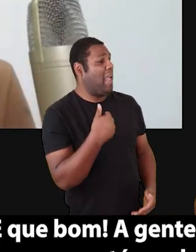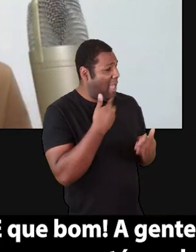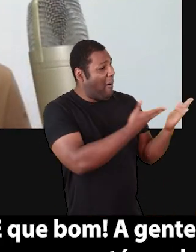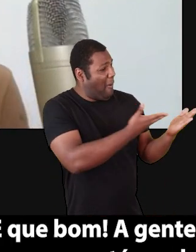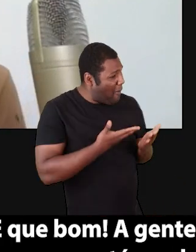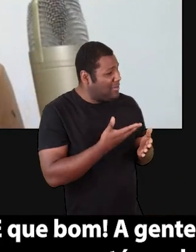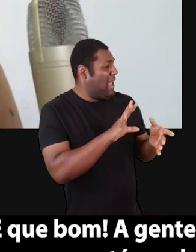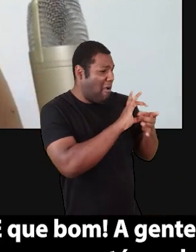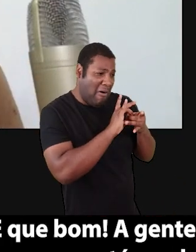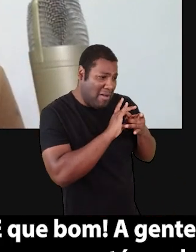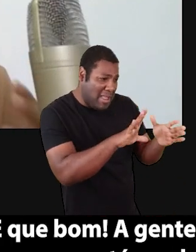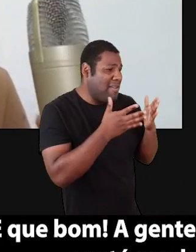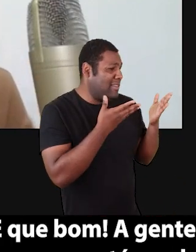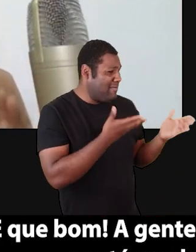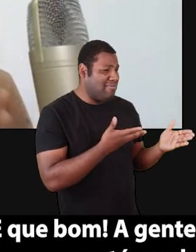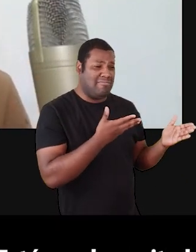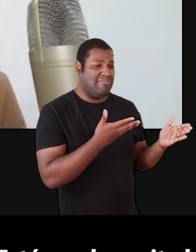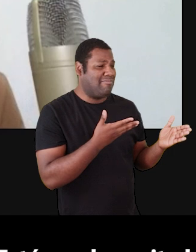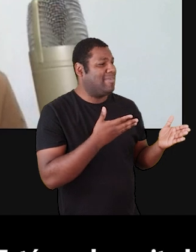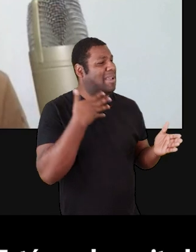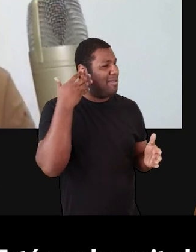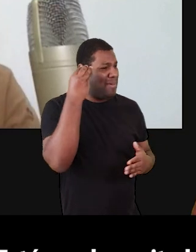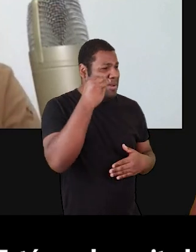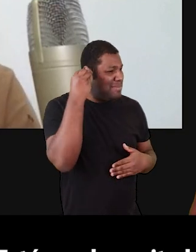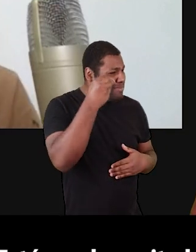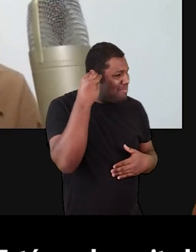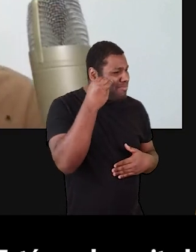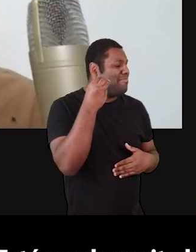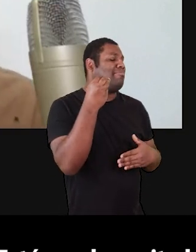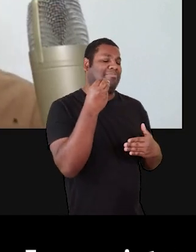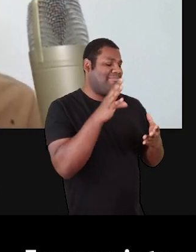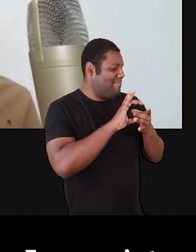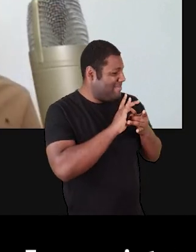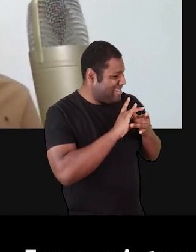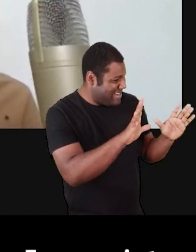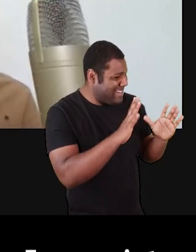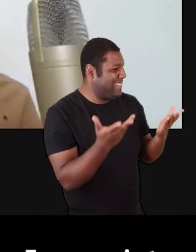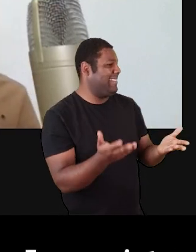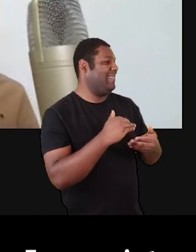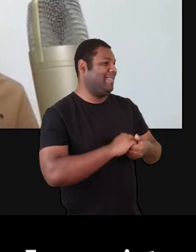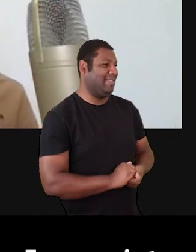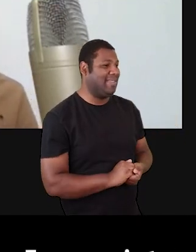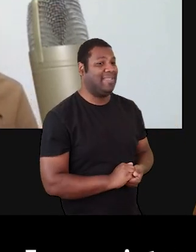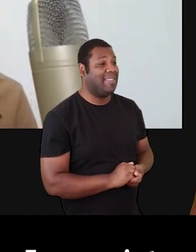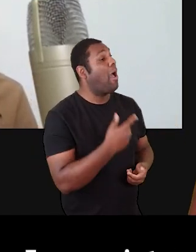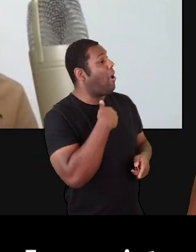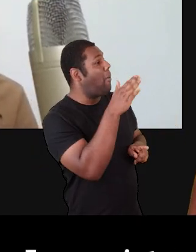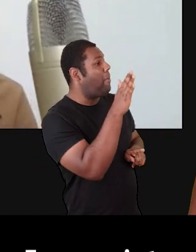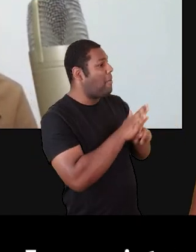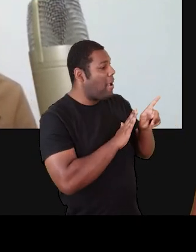pra isso. E tá sendo muito rico, tá sendo bonito de verdade. Eu queria